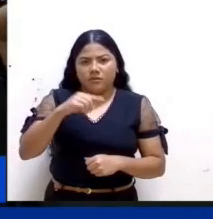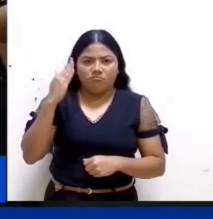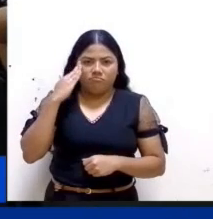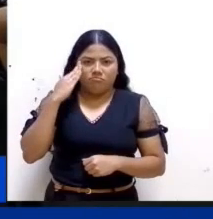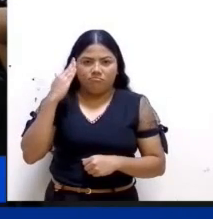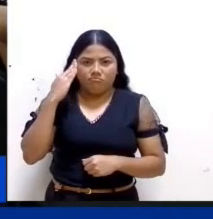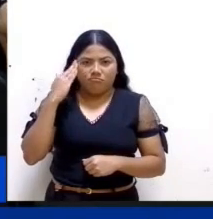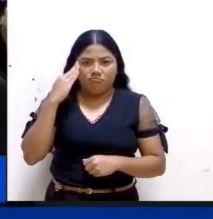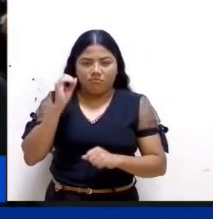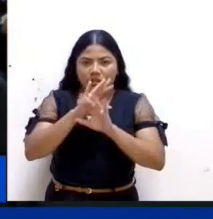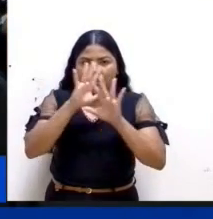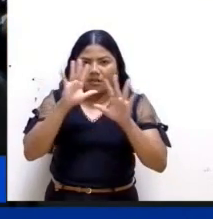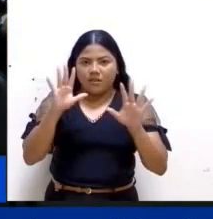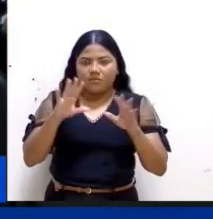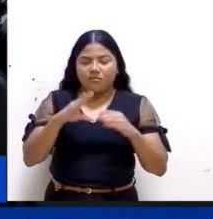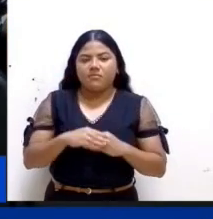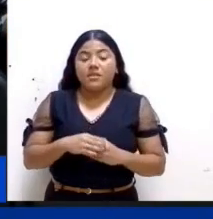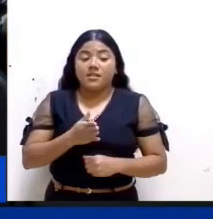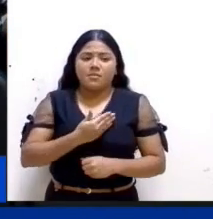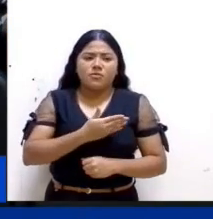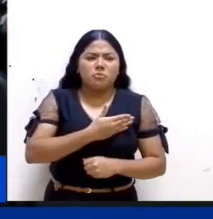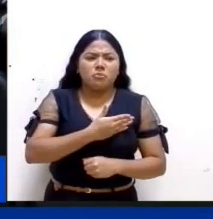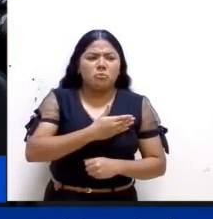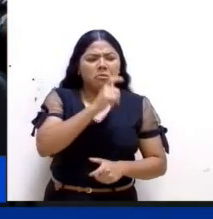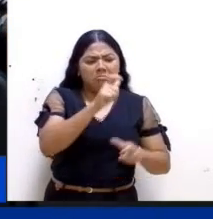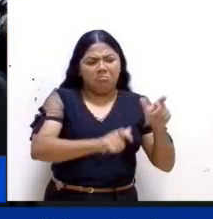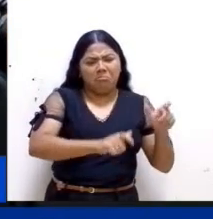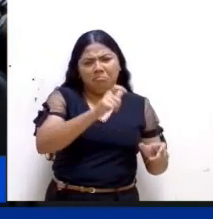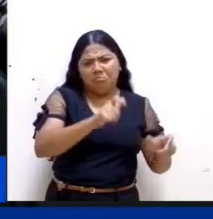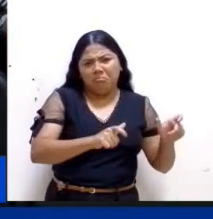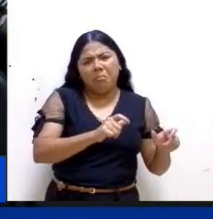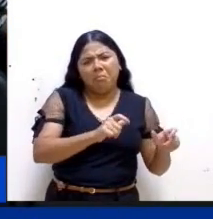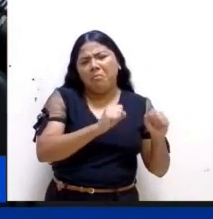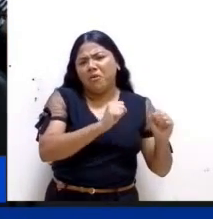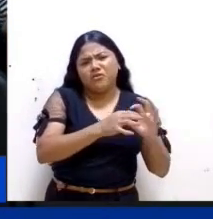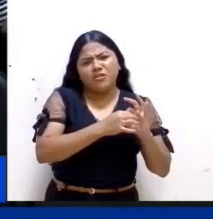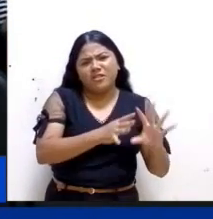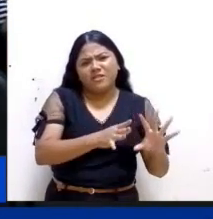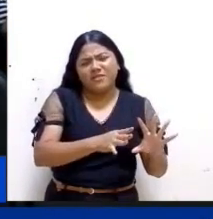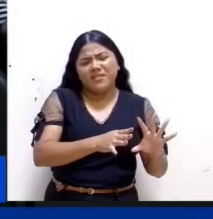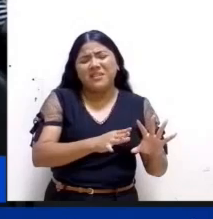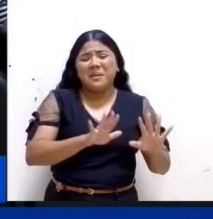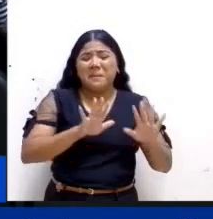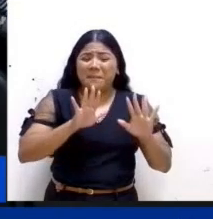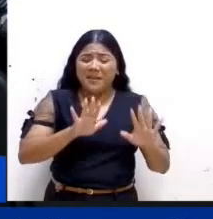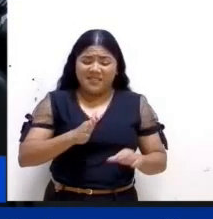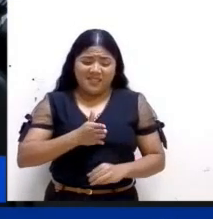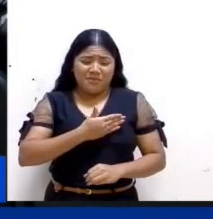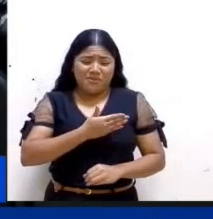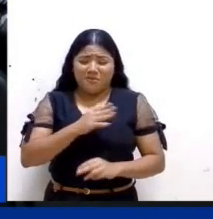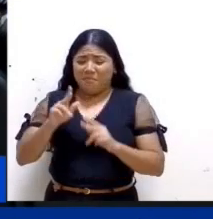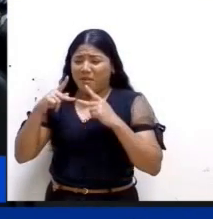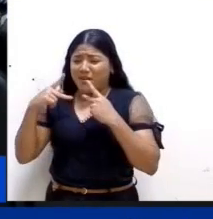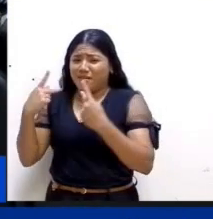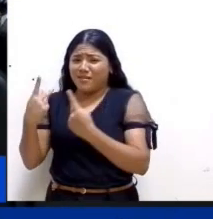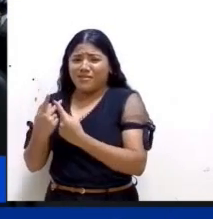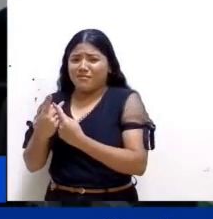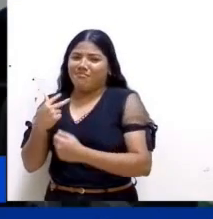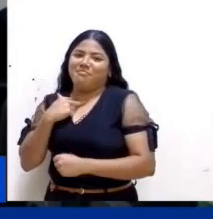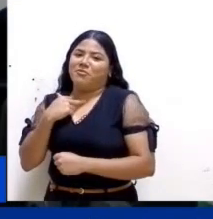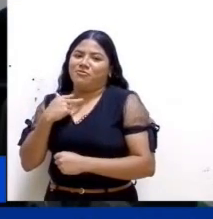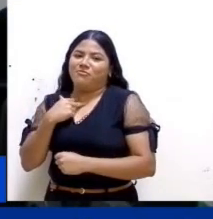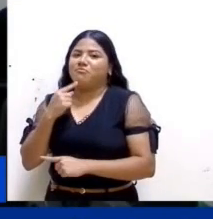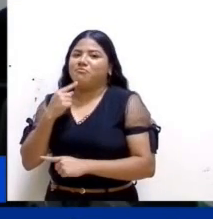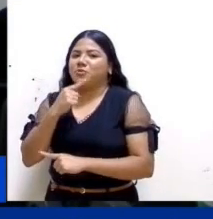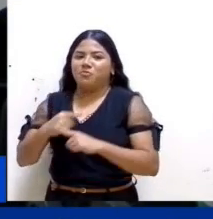certo? Se apaixona por outra pessoa. Tanta gente no mundo, tem muita gente no mundo. Vamos lá. Quem?